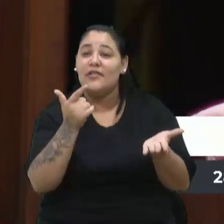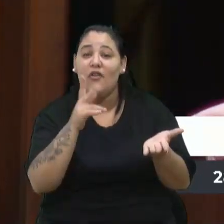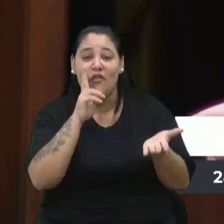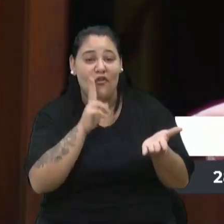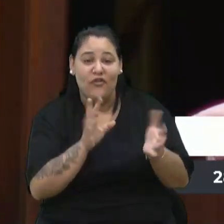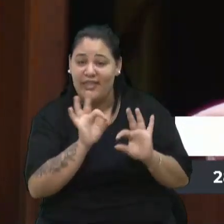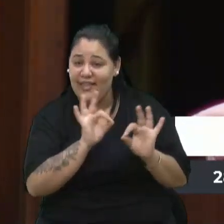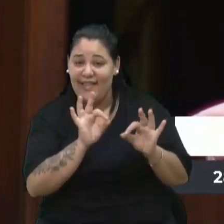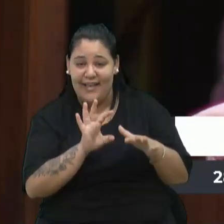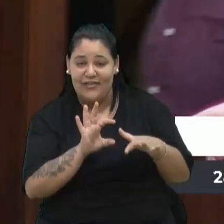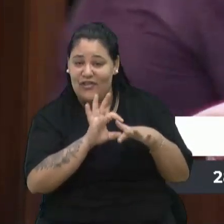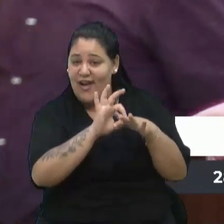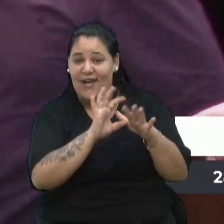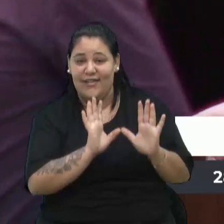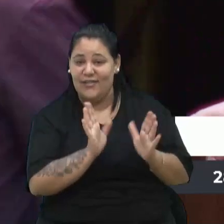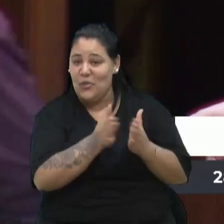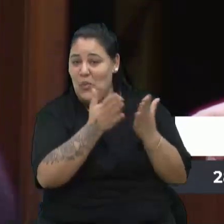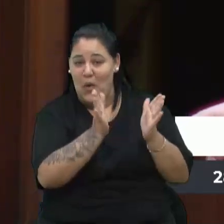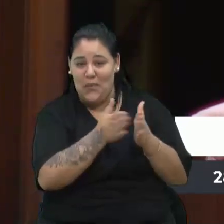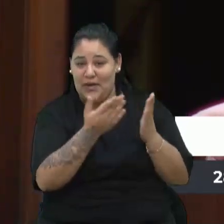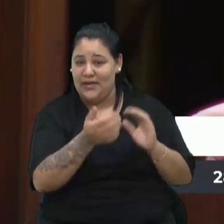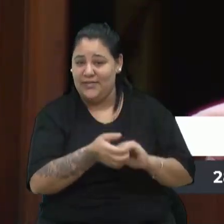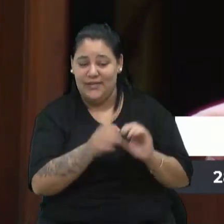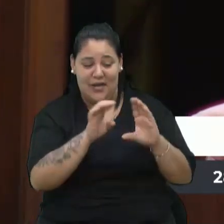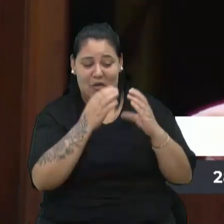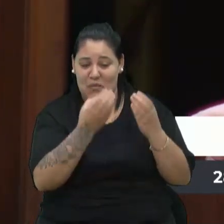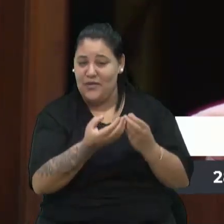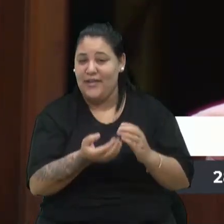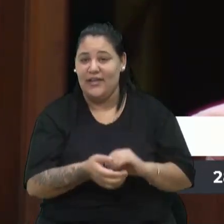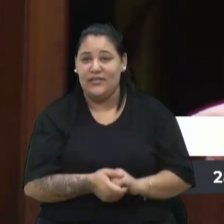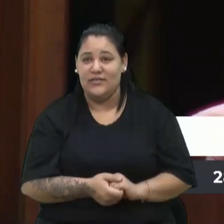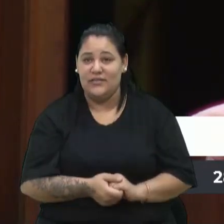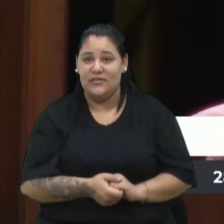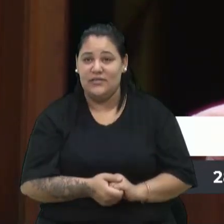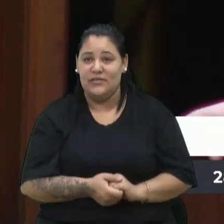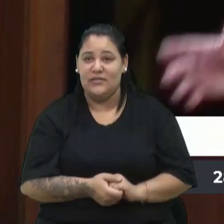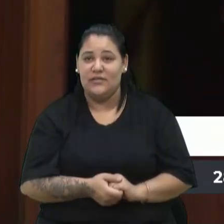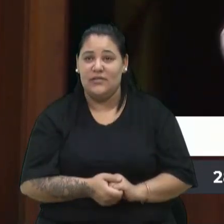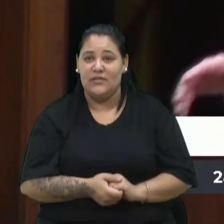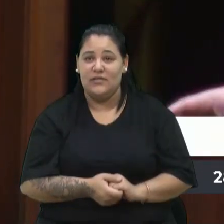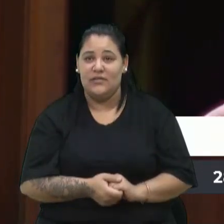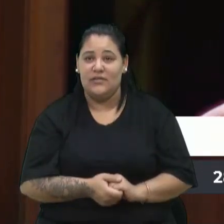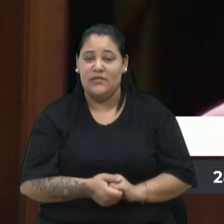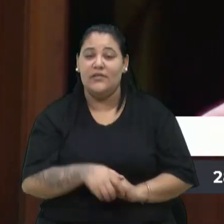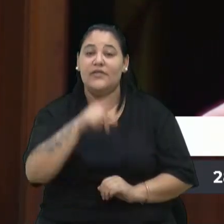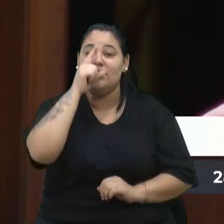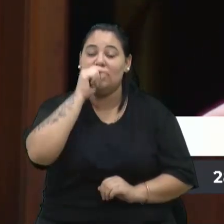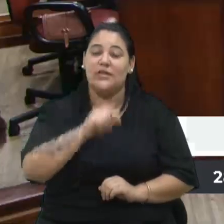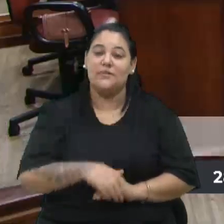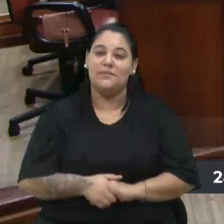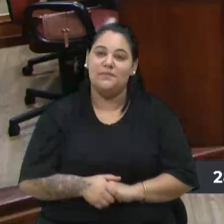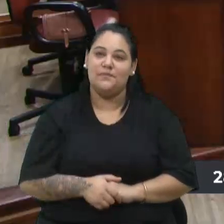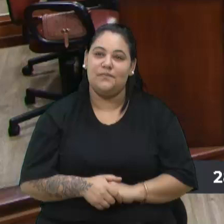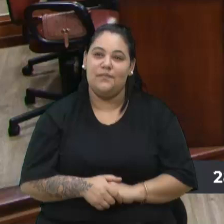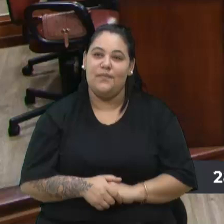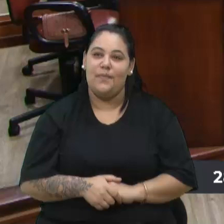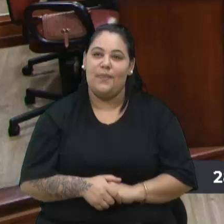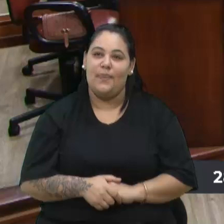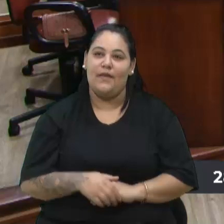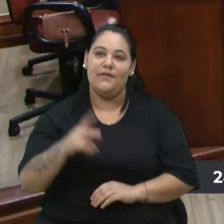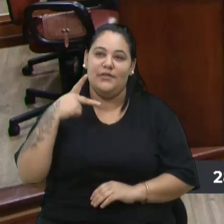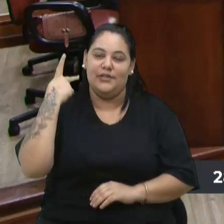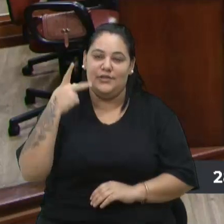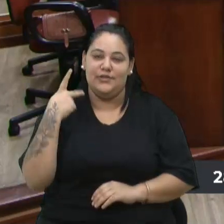mesa do menos favorecido das comunidades aí. Quem é que me pediu a parte? Vereador Fantinel. Vereador